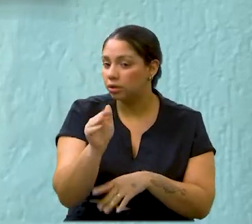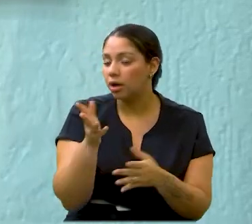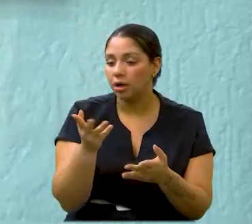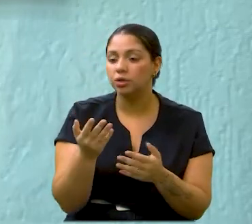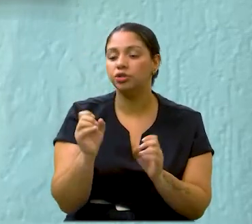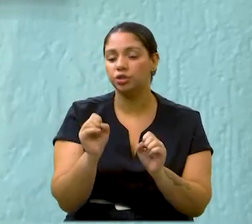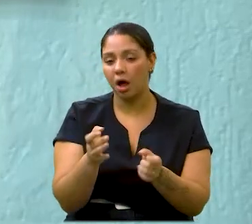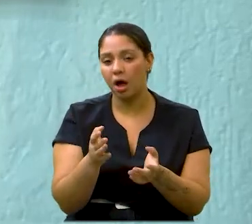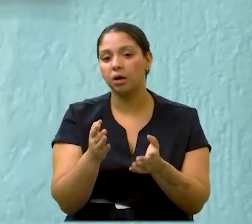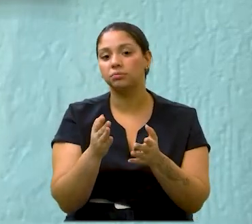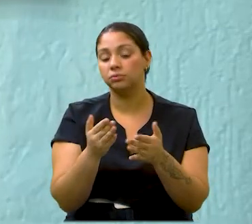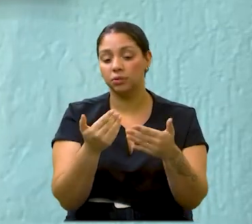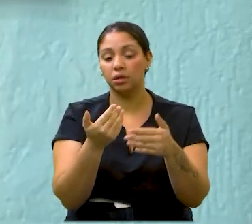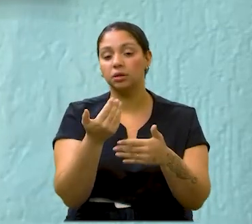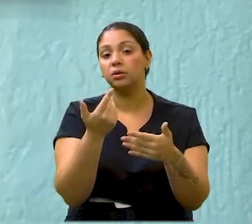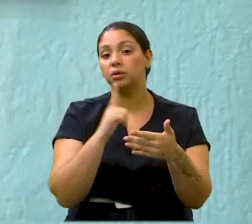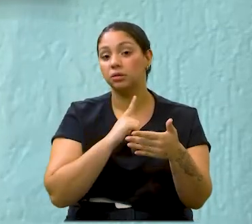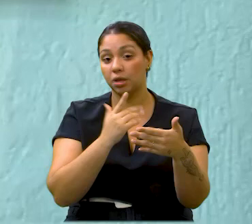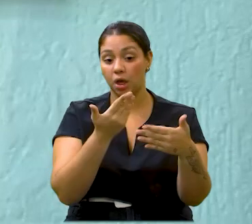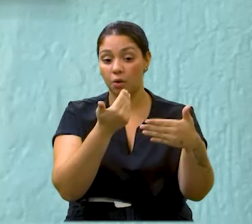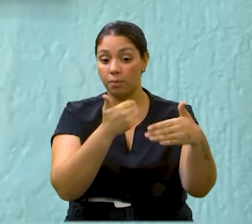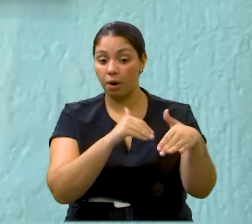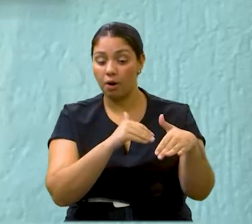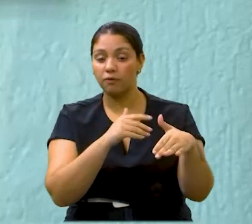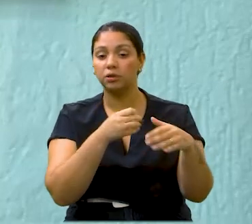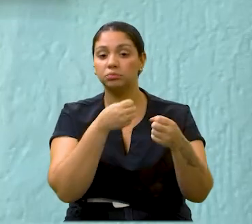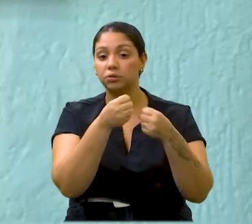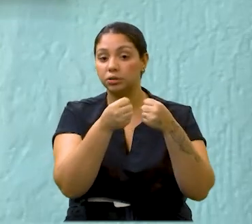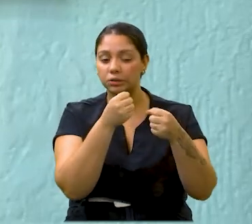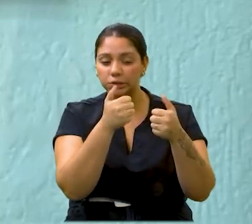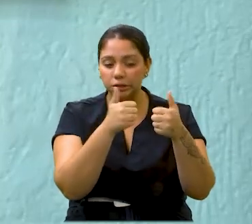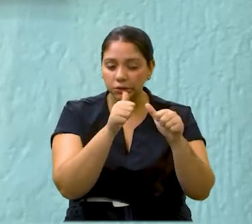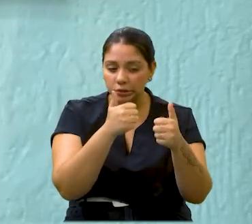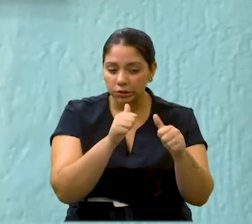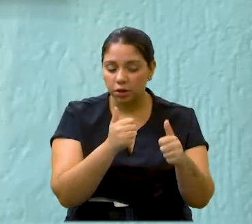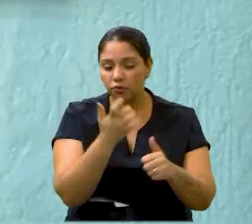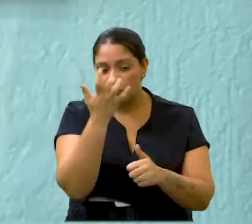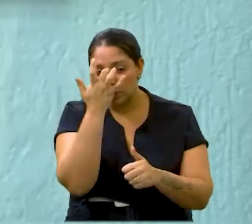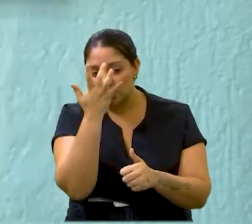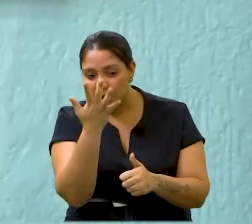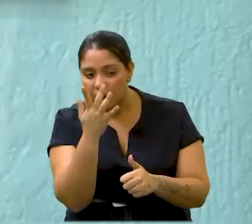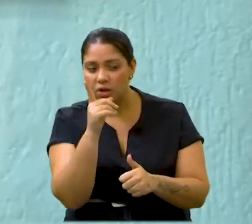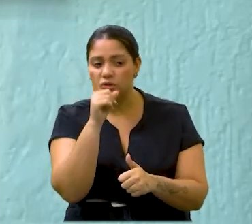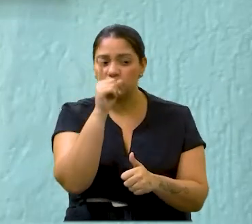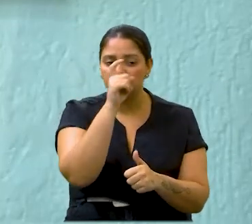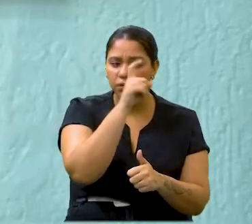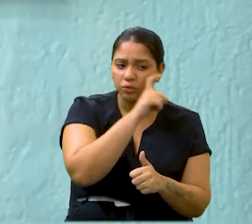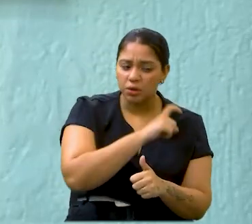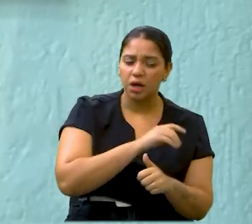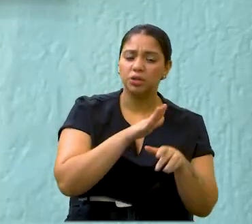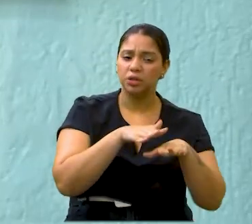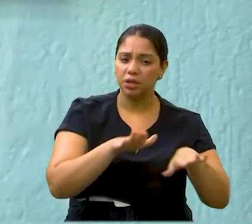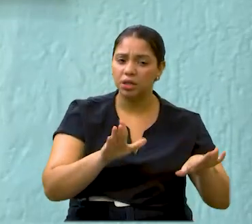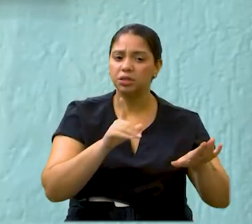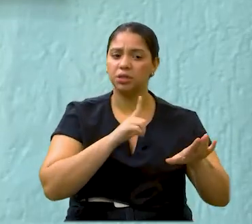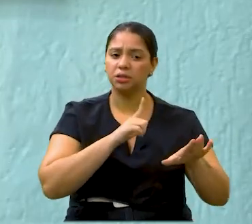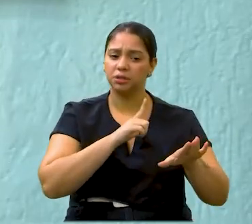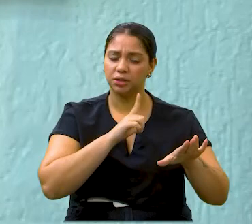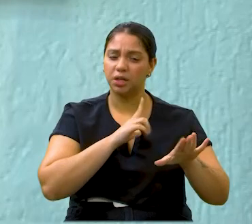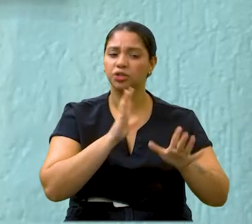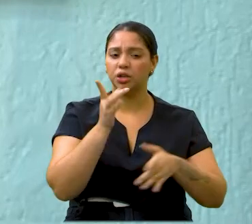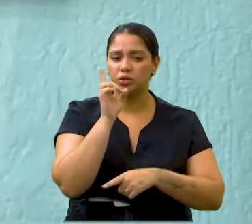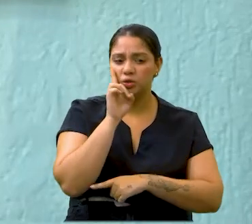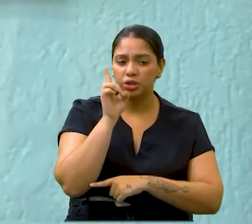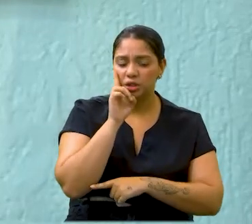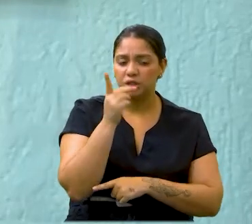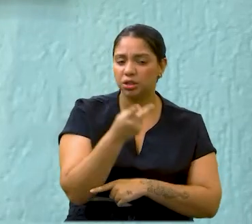nada, nós aplicamos um teste, fazemos uma entrevista diagnóstico para ver quais as facilidades, dificuldades que a criança está trazendo dela do